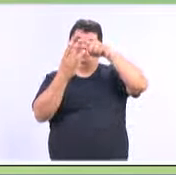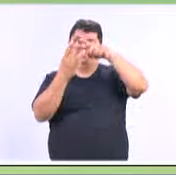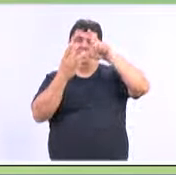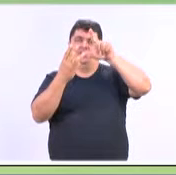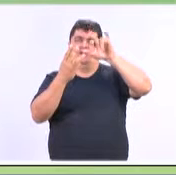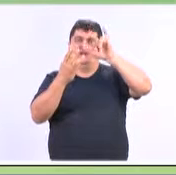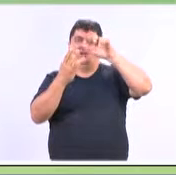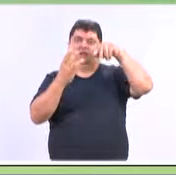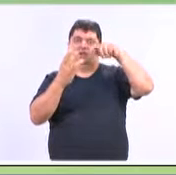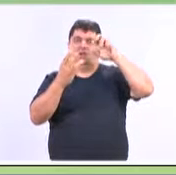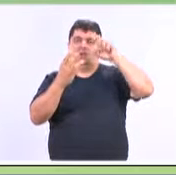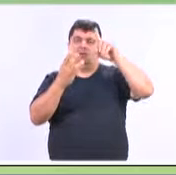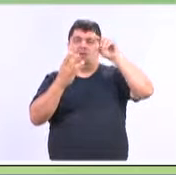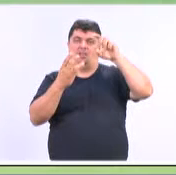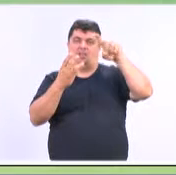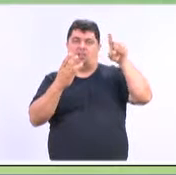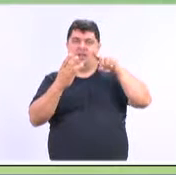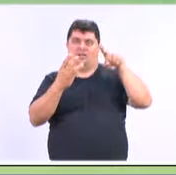tópicos: liquidez,